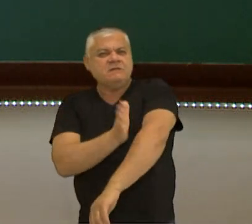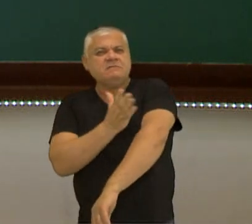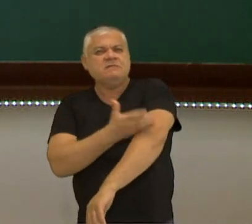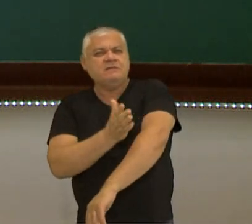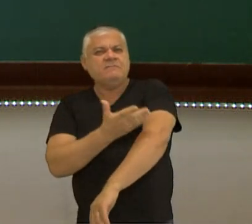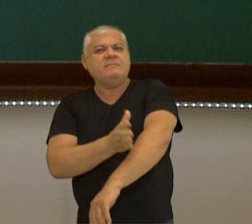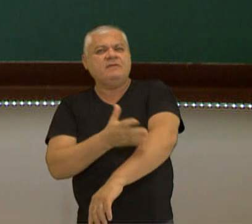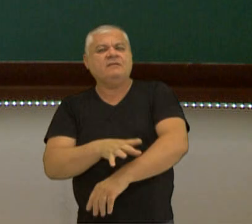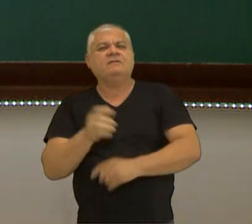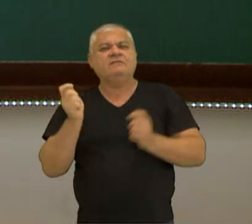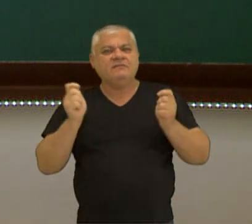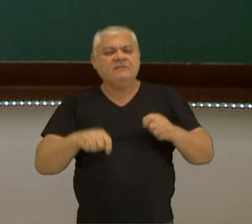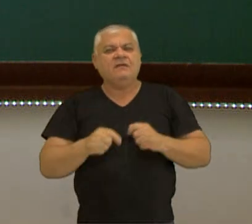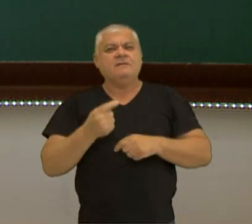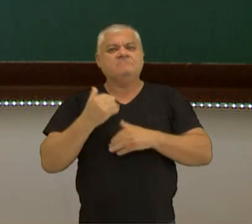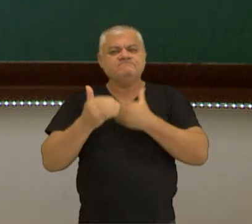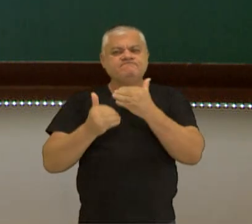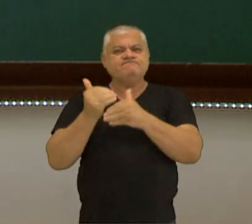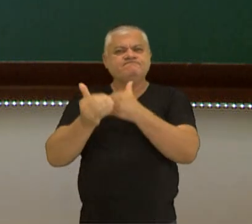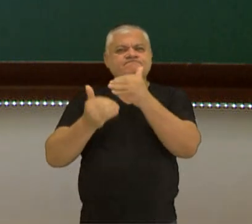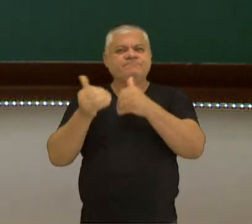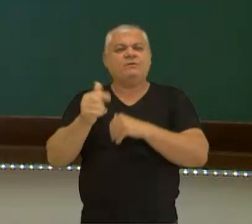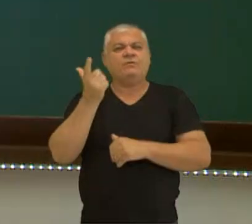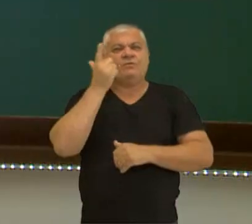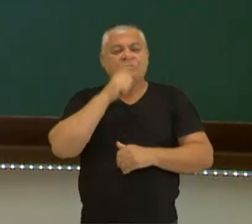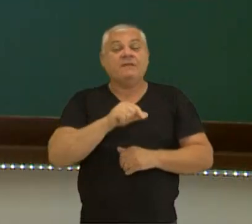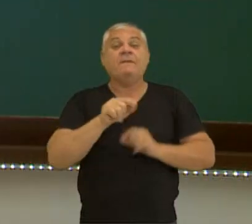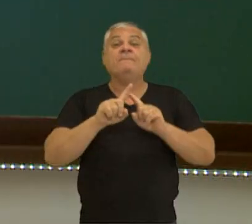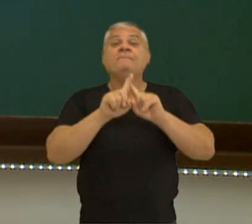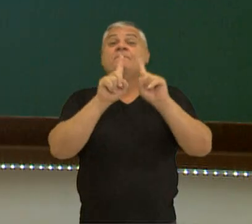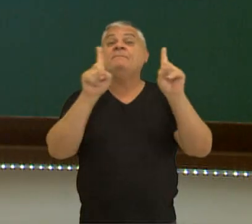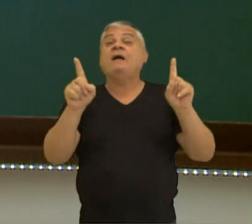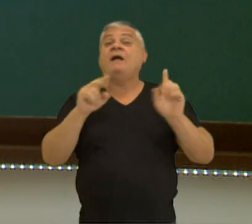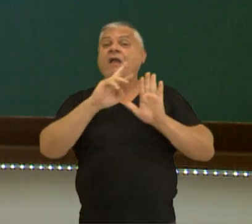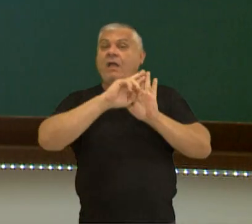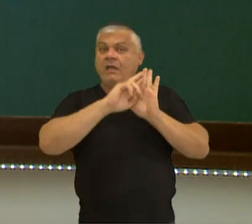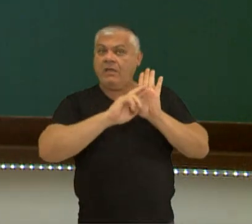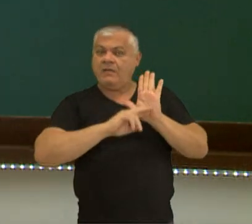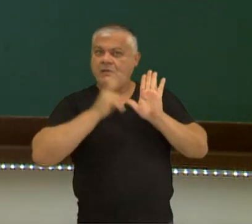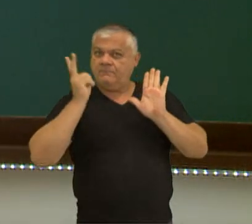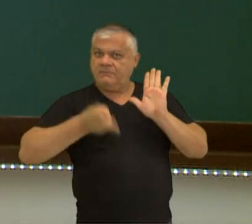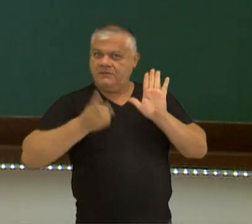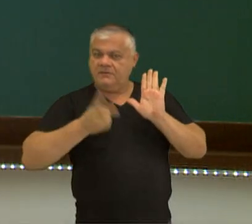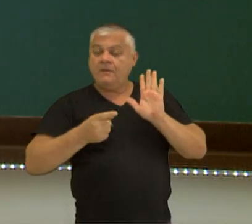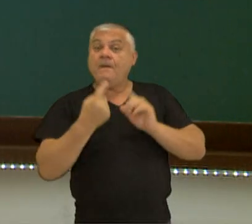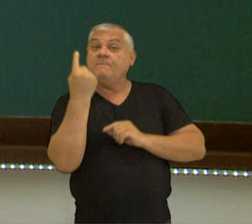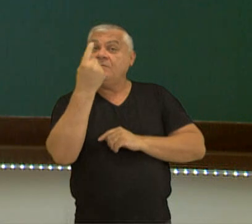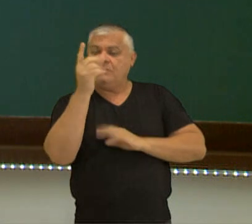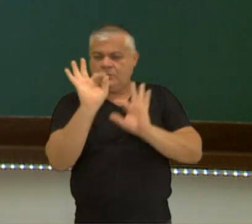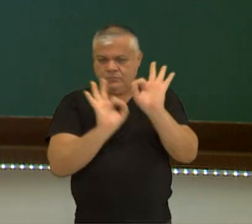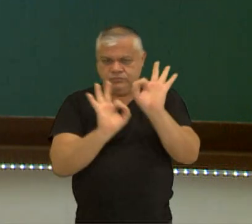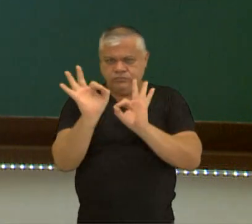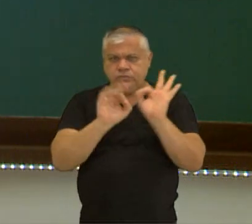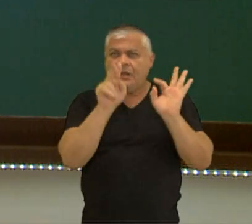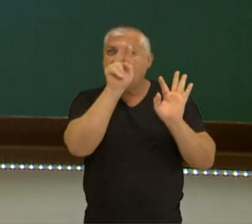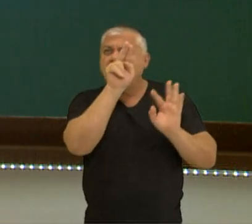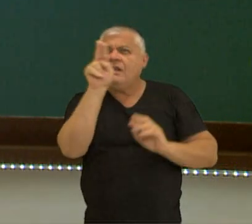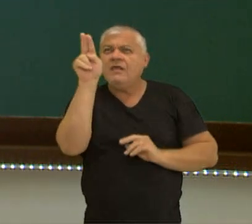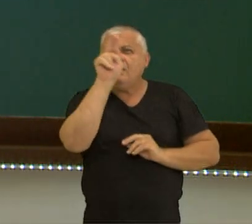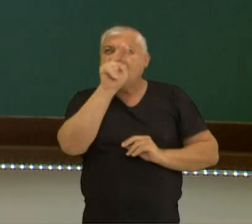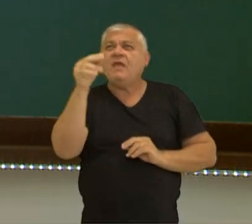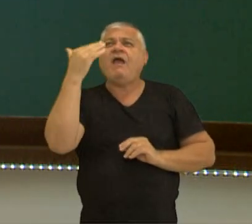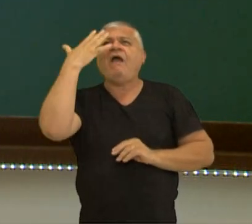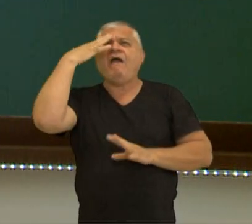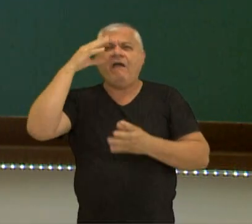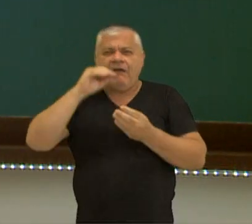baby prep, um pouquinho mais para frente ali, mas a regra é que continua valendo. Primeiro, organize os dados. Se